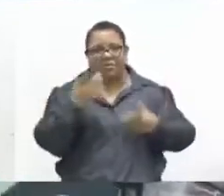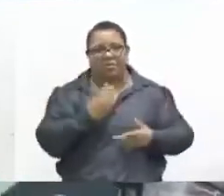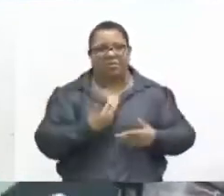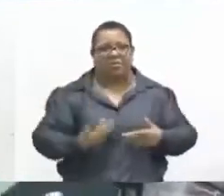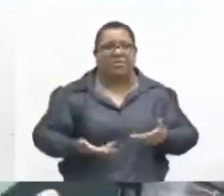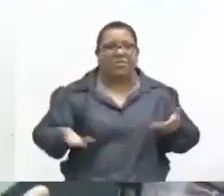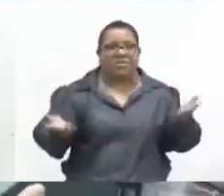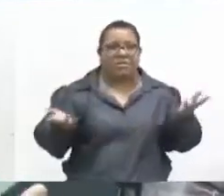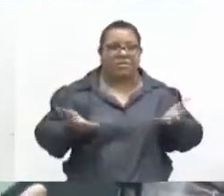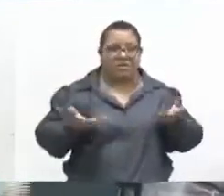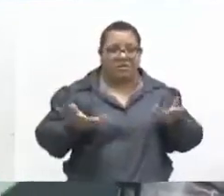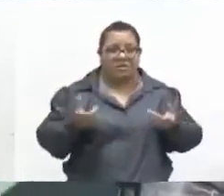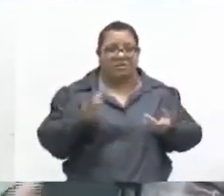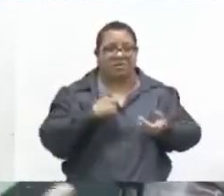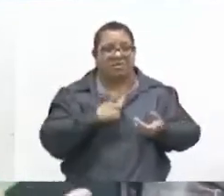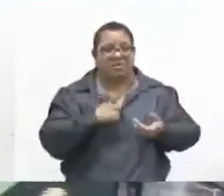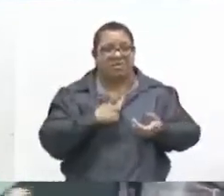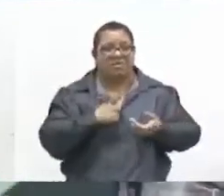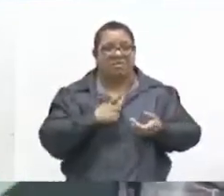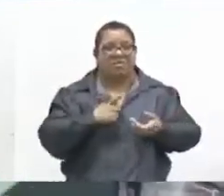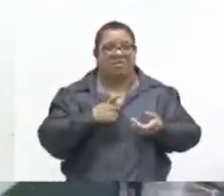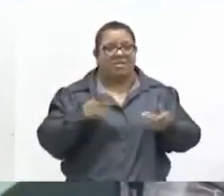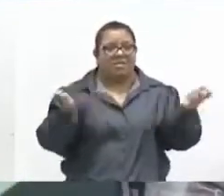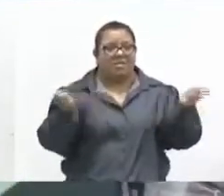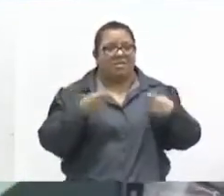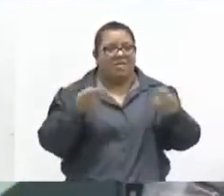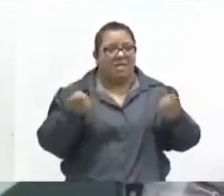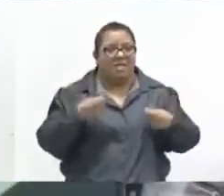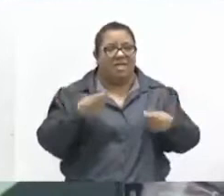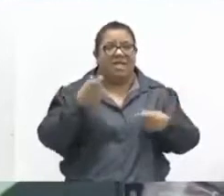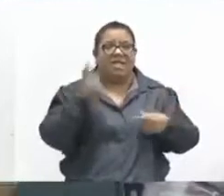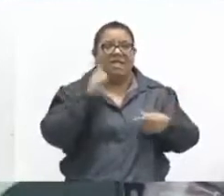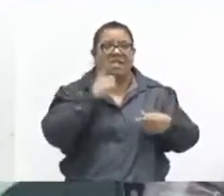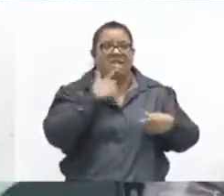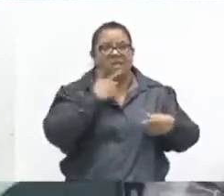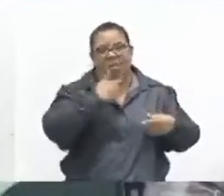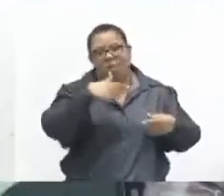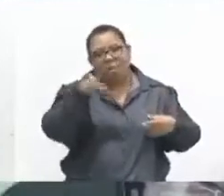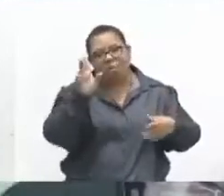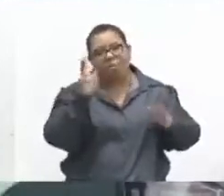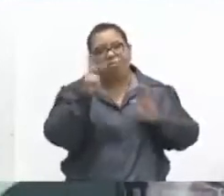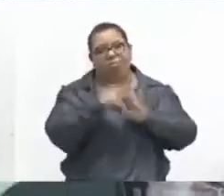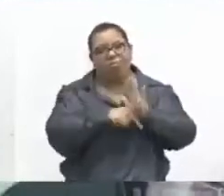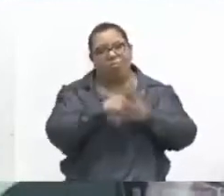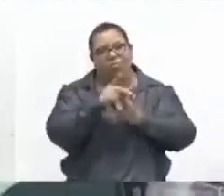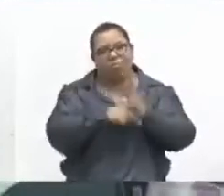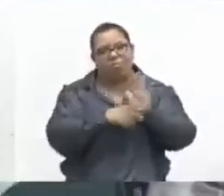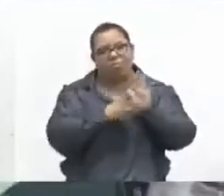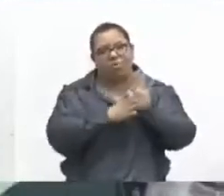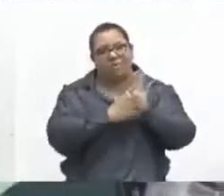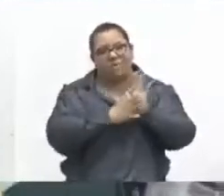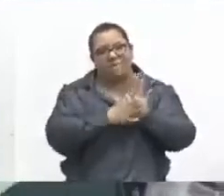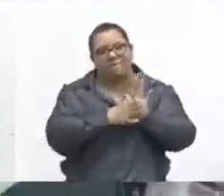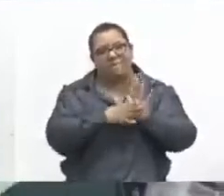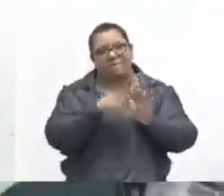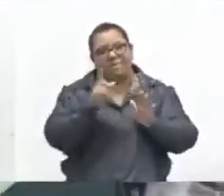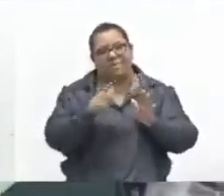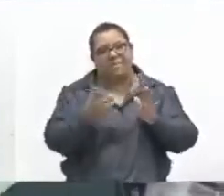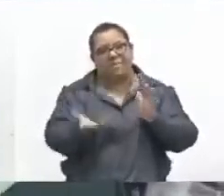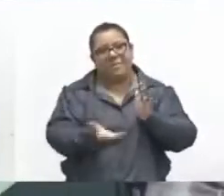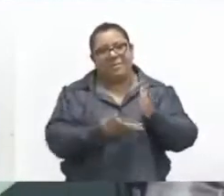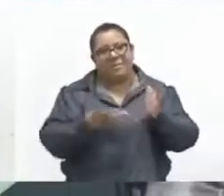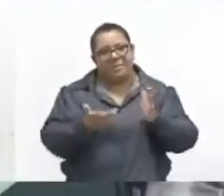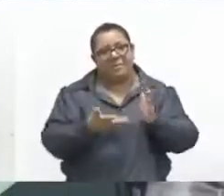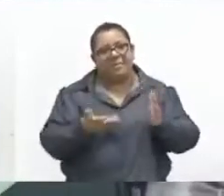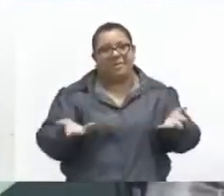tem agora a fomentação de grêmios, a disponibilização de lanches, as outras questões que envolvem a assistência estudantil dentro da rede básica de educação,